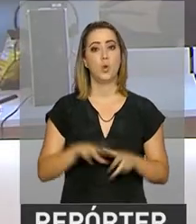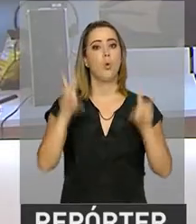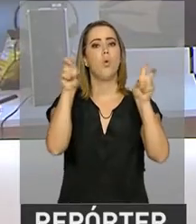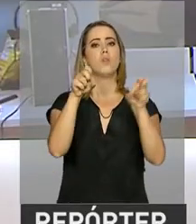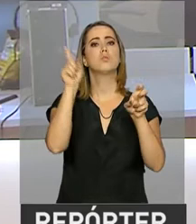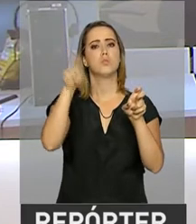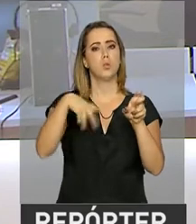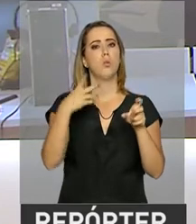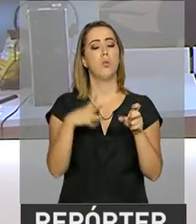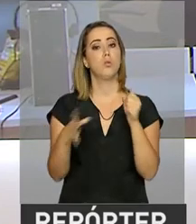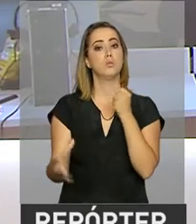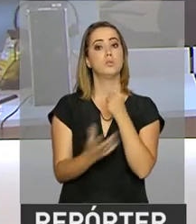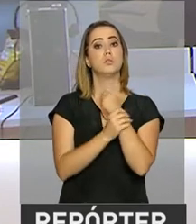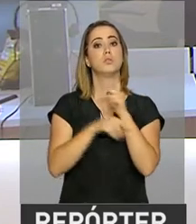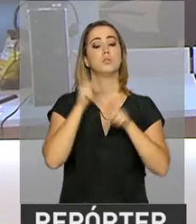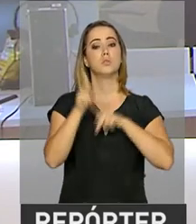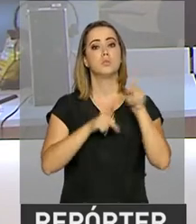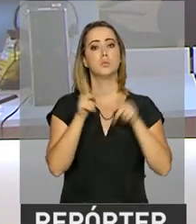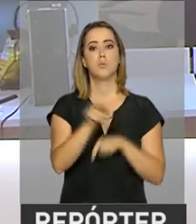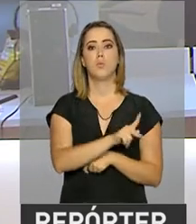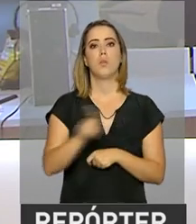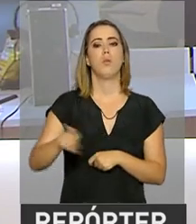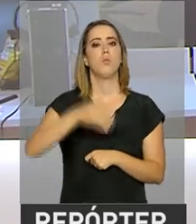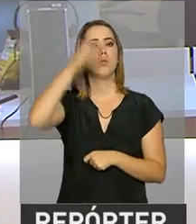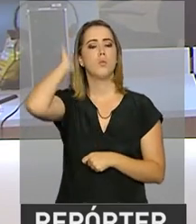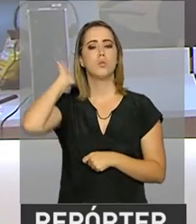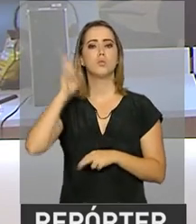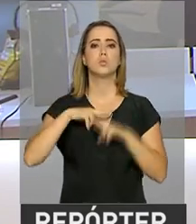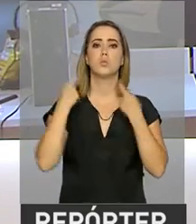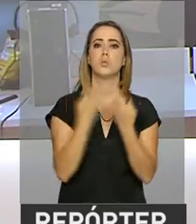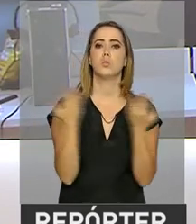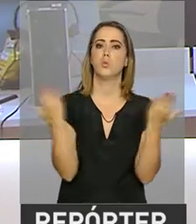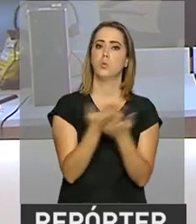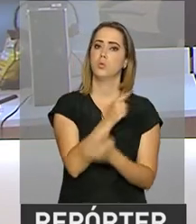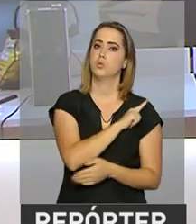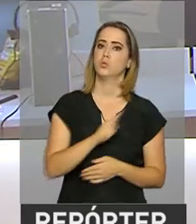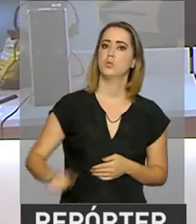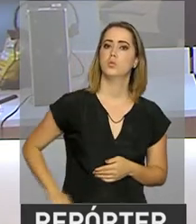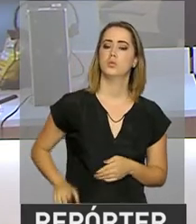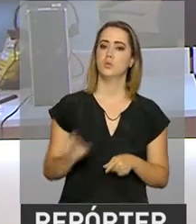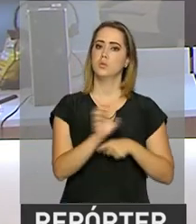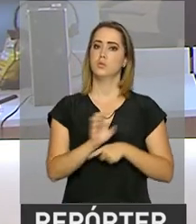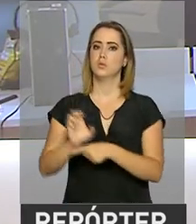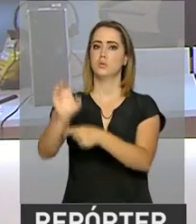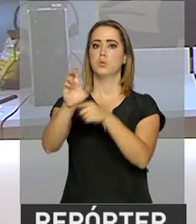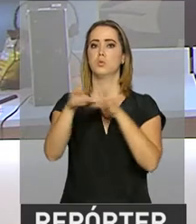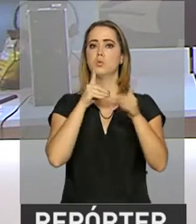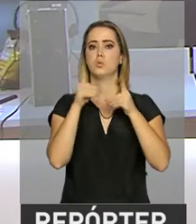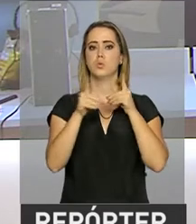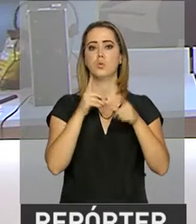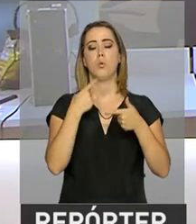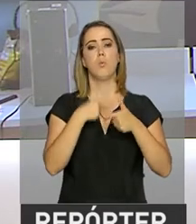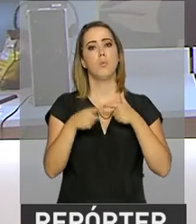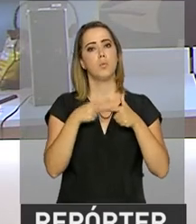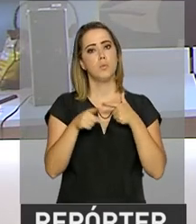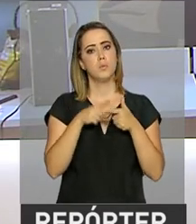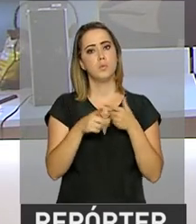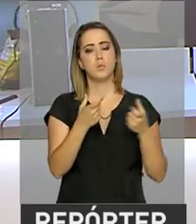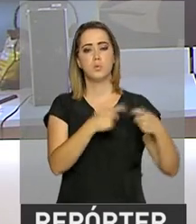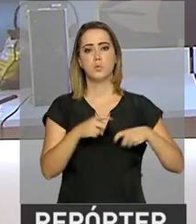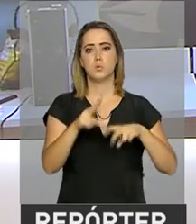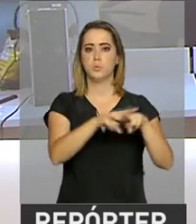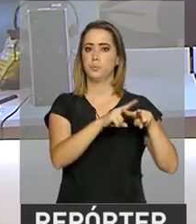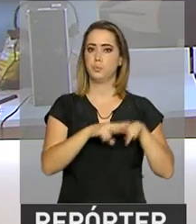o assunto agora é segurança pública o presidente temer se reuniu hoje com governadores de estado para discutir a situação dos